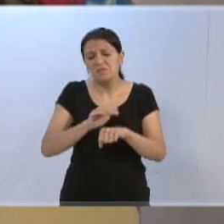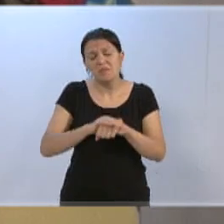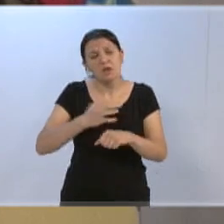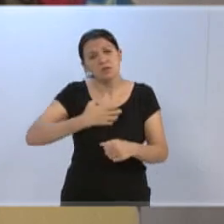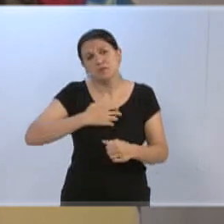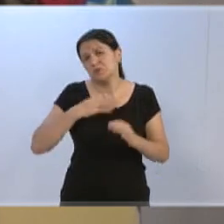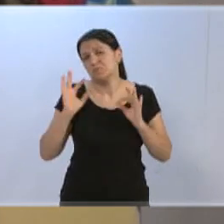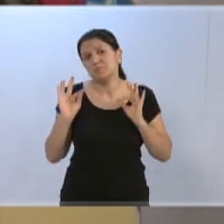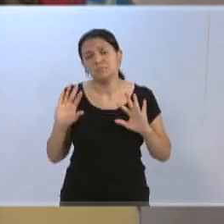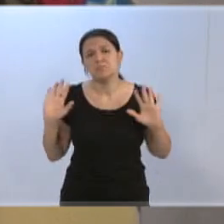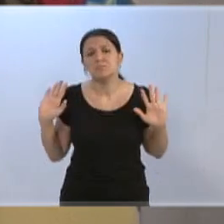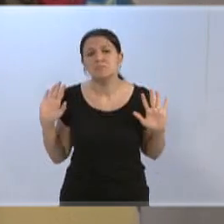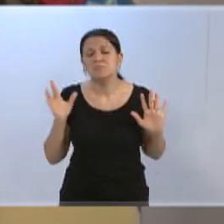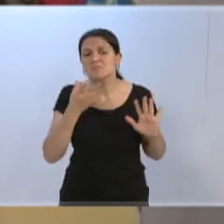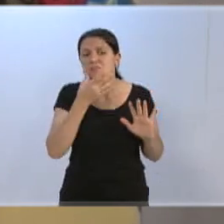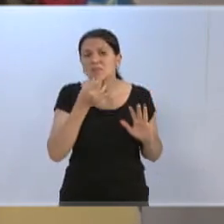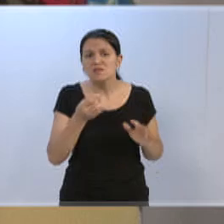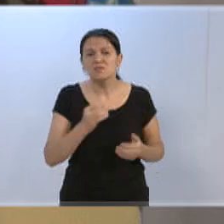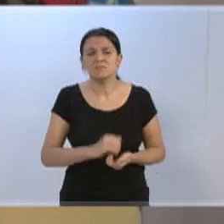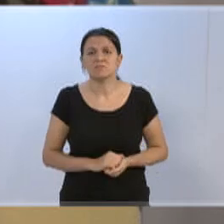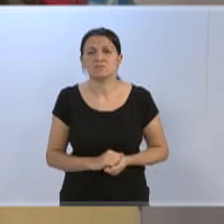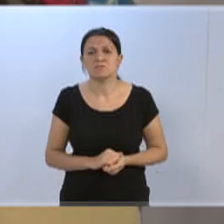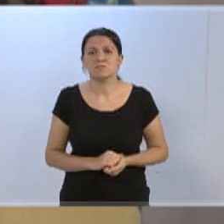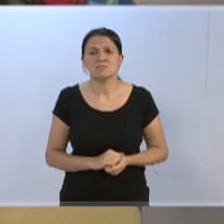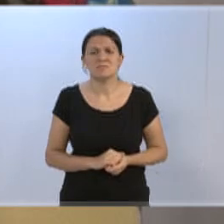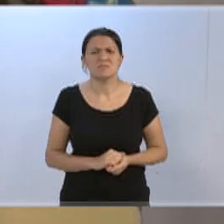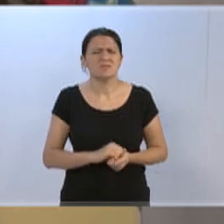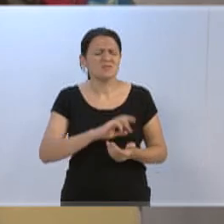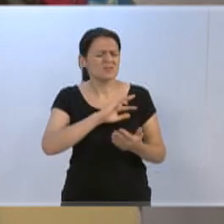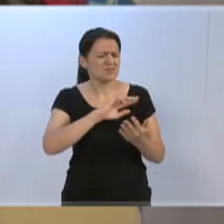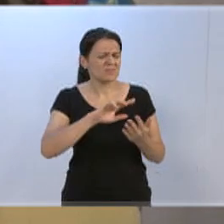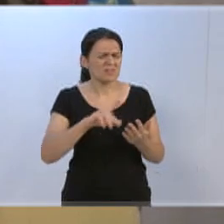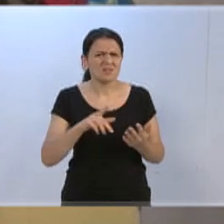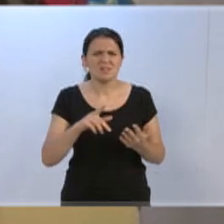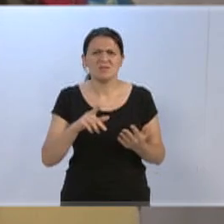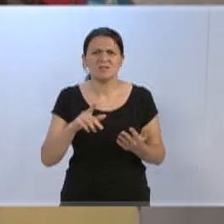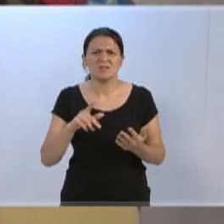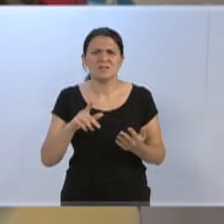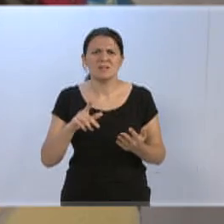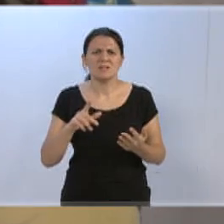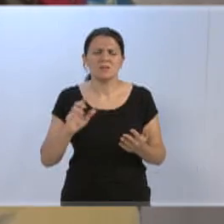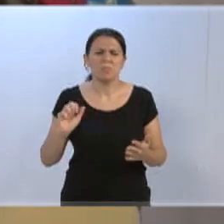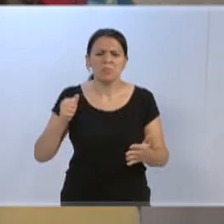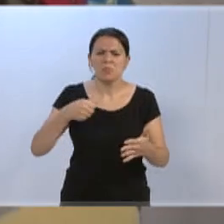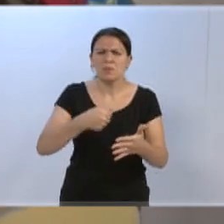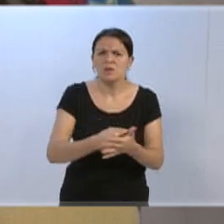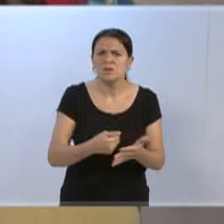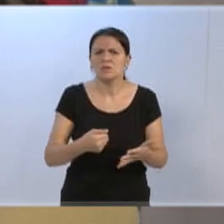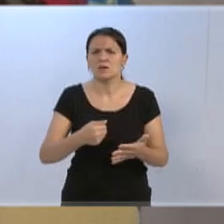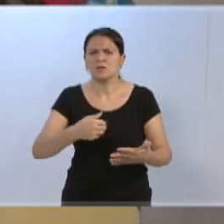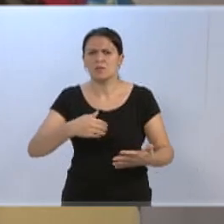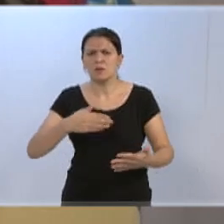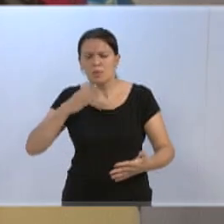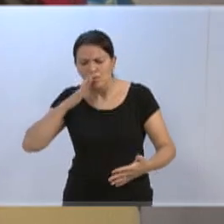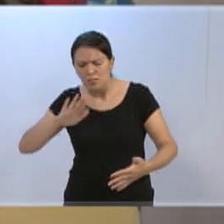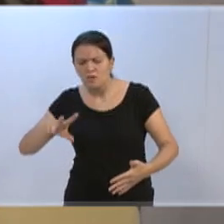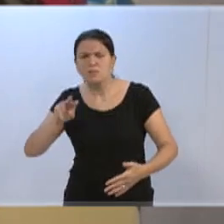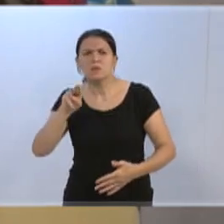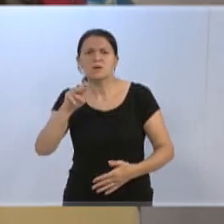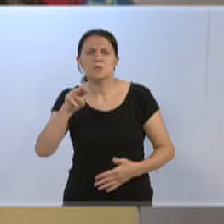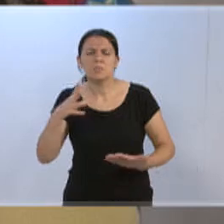certo. Por várias vezes fez agressão aos pequenos, por suplemento alimentar. Ele, quando